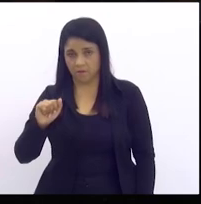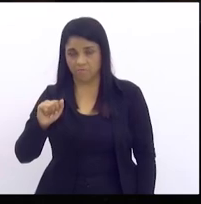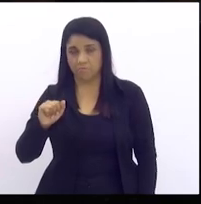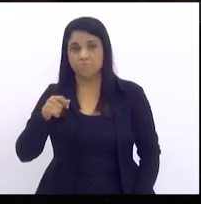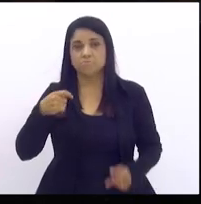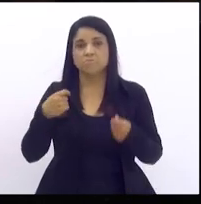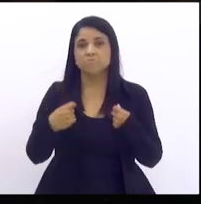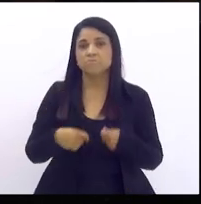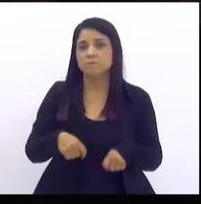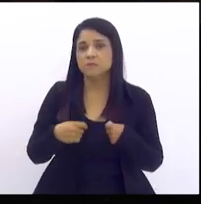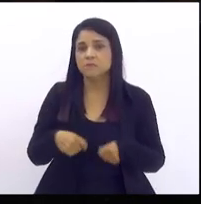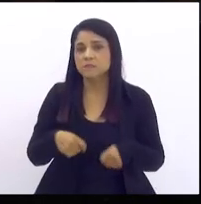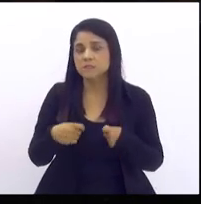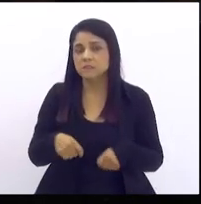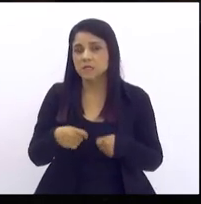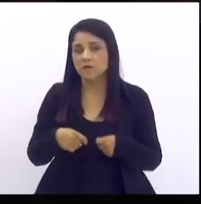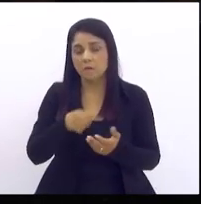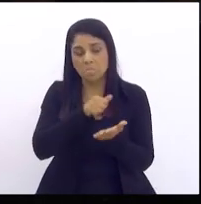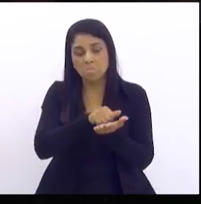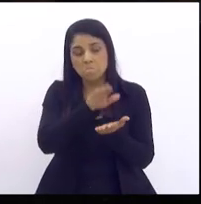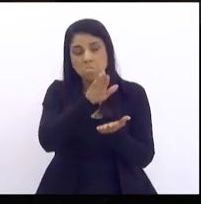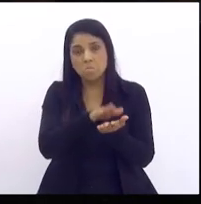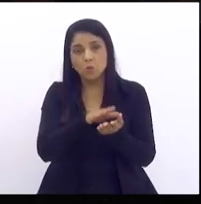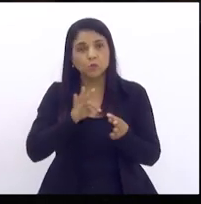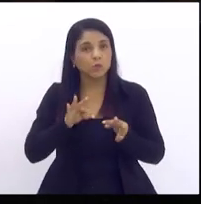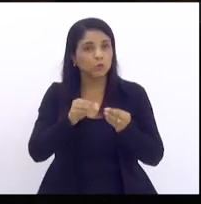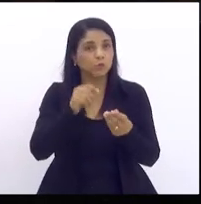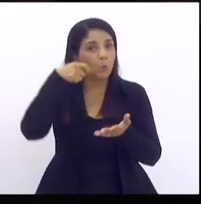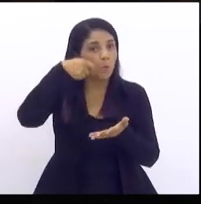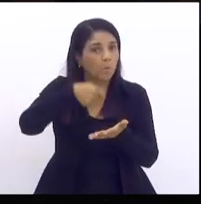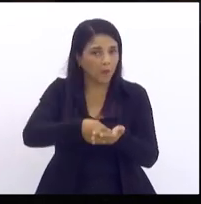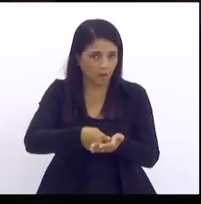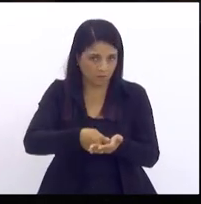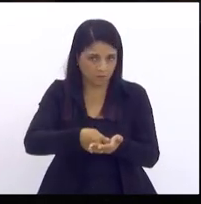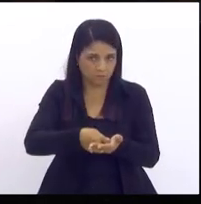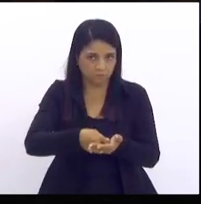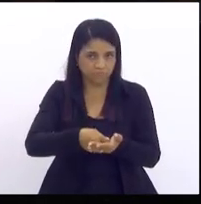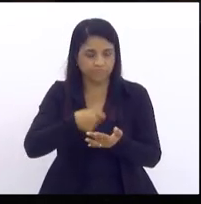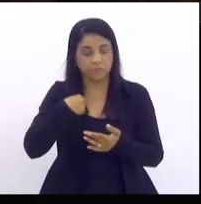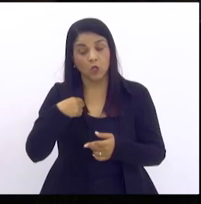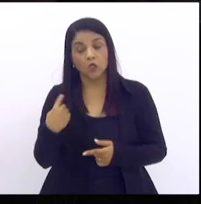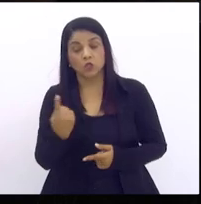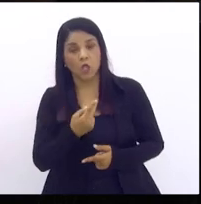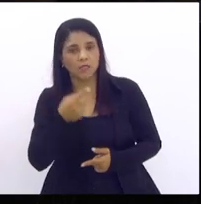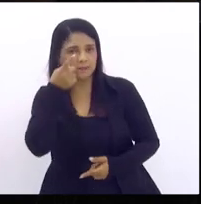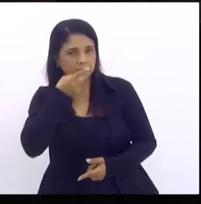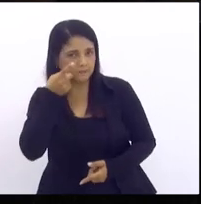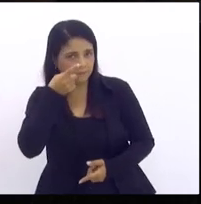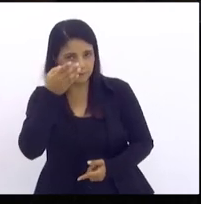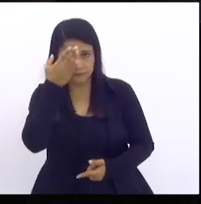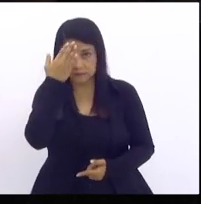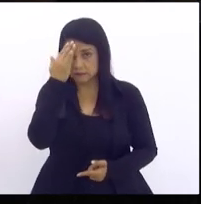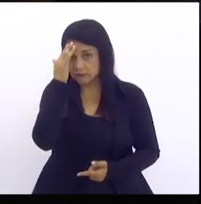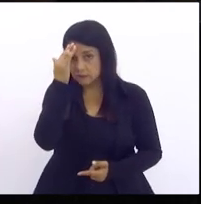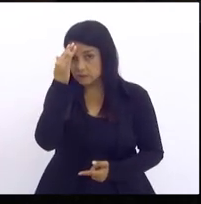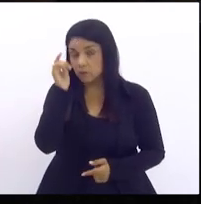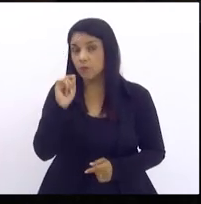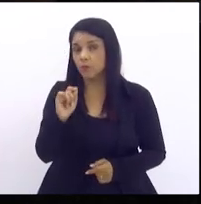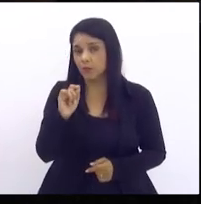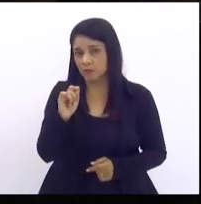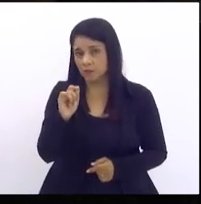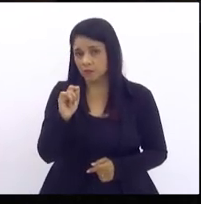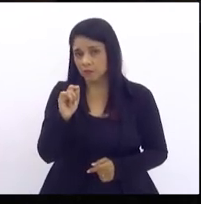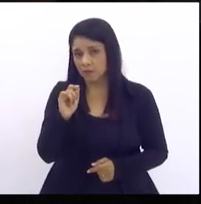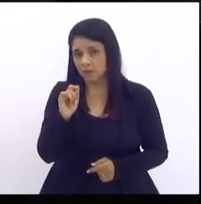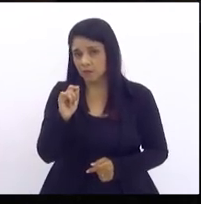você tinha que estar com suas multas todas pagas. E nós entendíamos que o